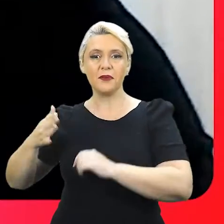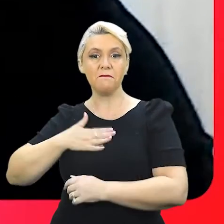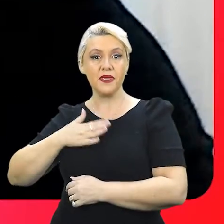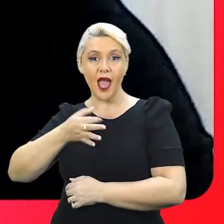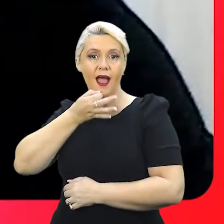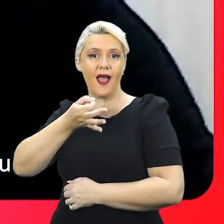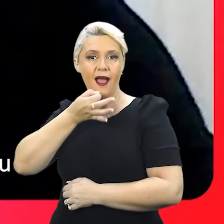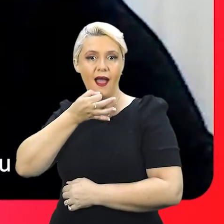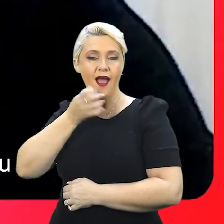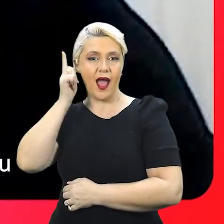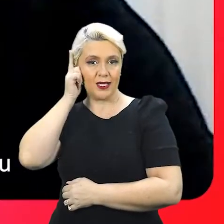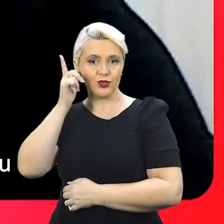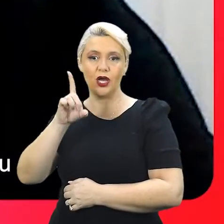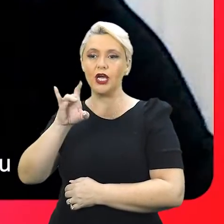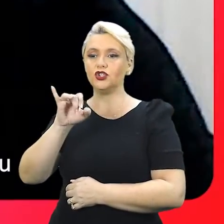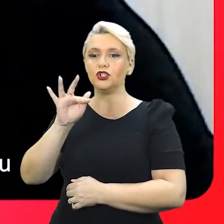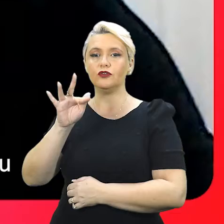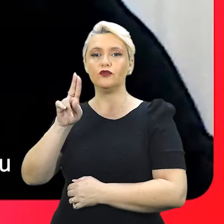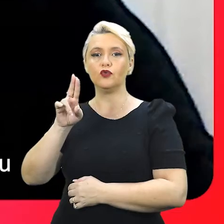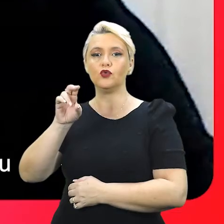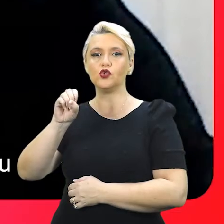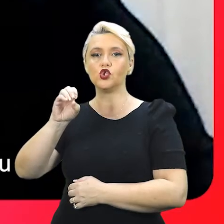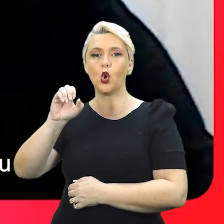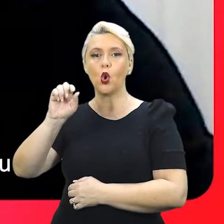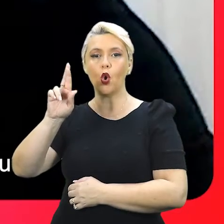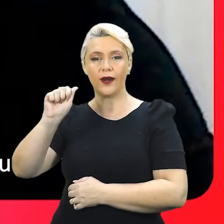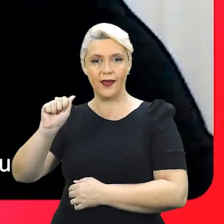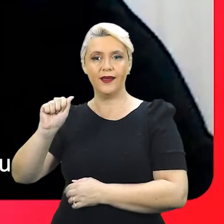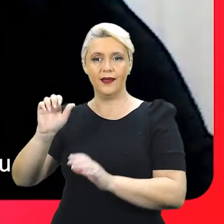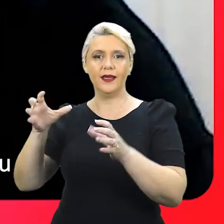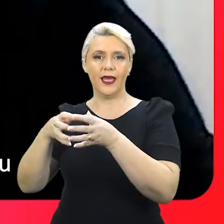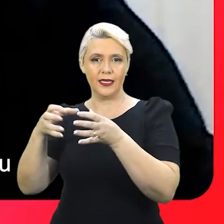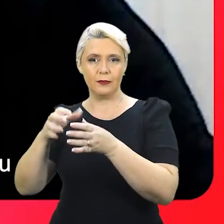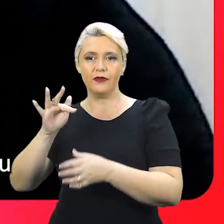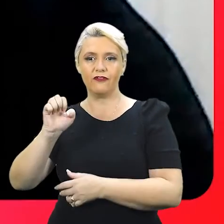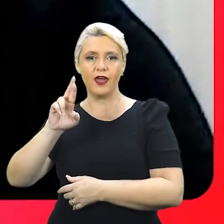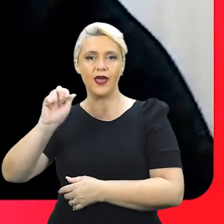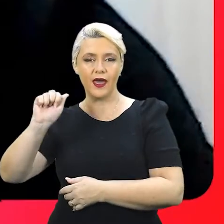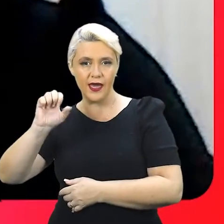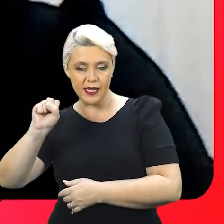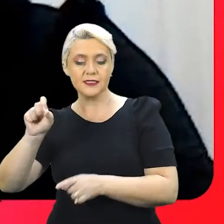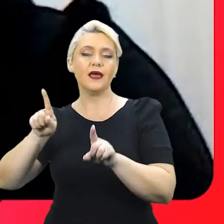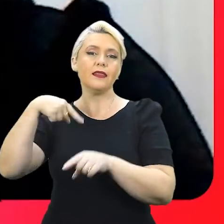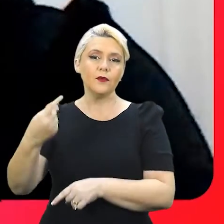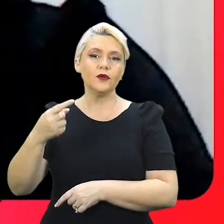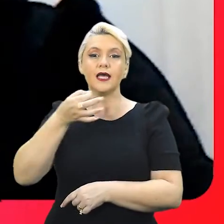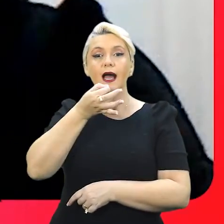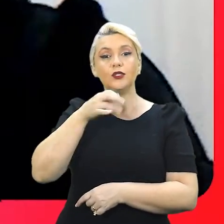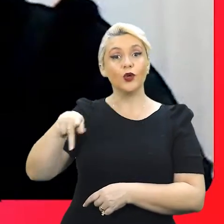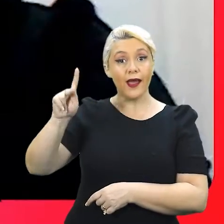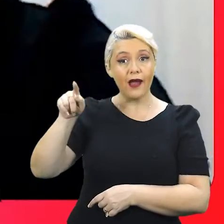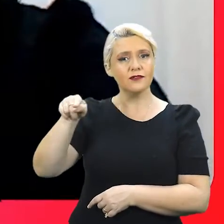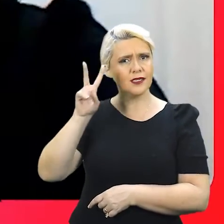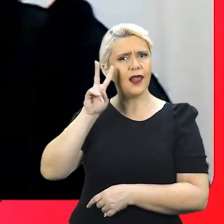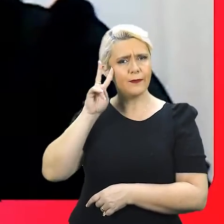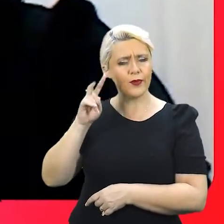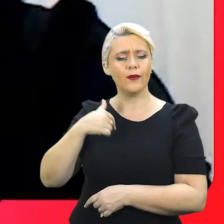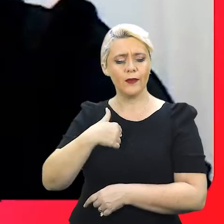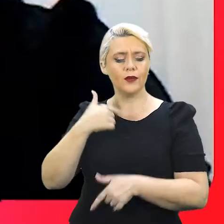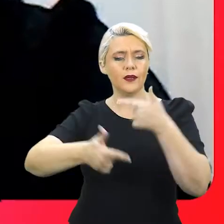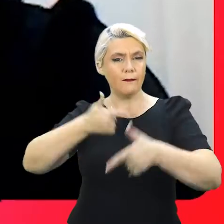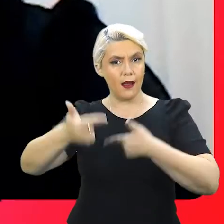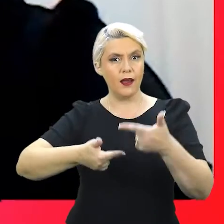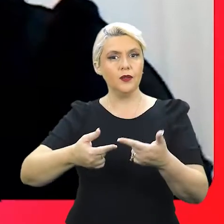rádio difusora de Goiânia com as feras do Cajuru e depois com a Rádio K do Brasil, que você lembrou aí, foi a Uhum. rádio que